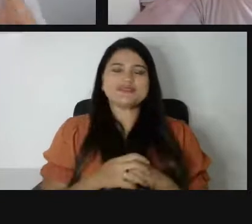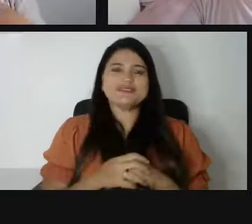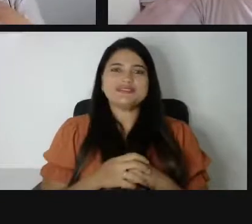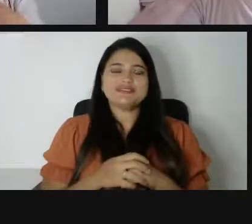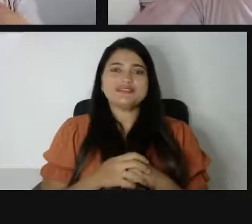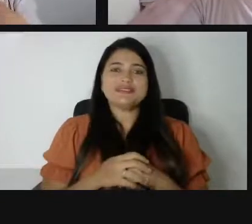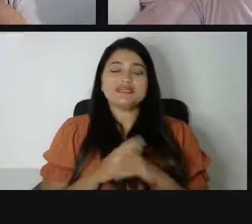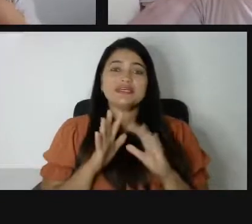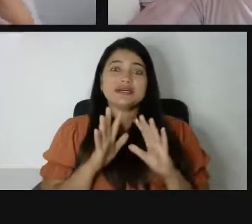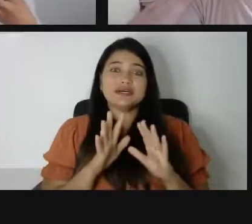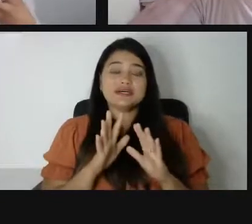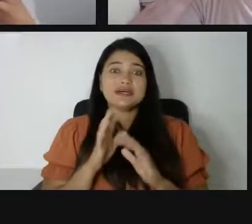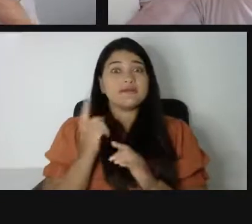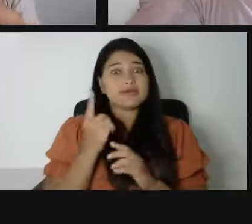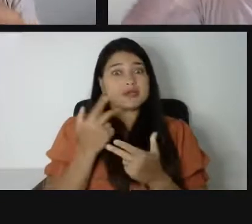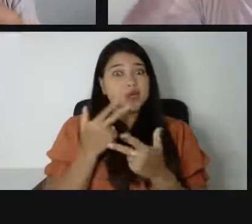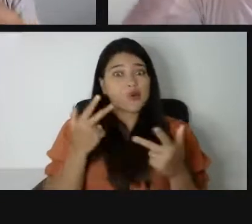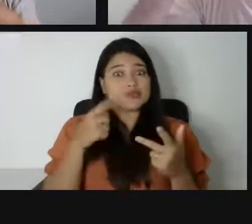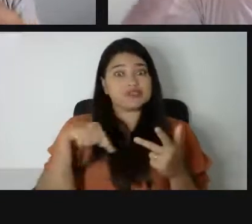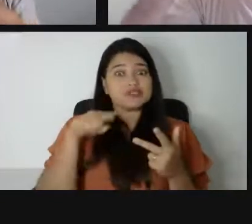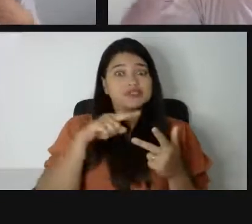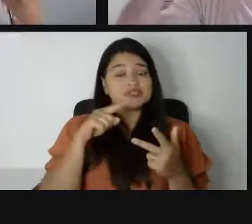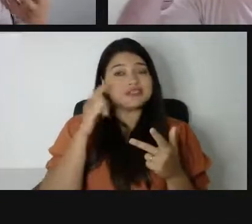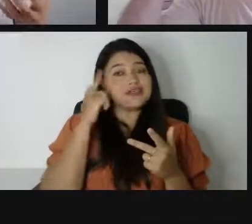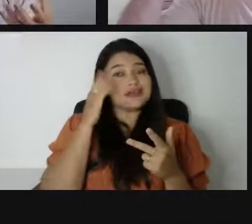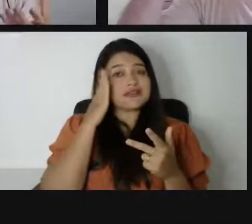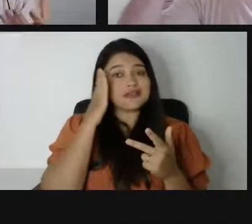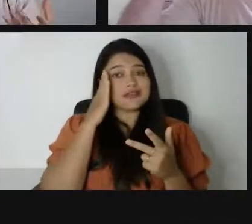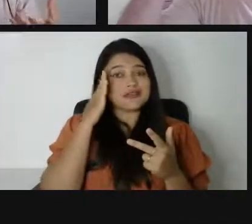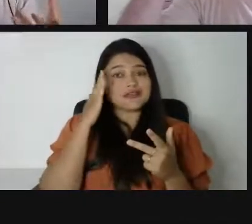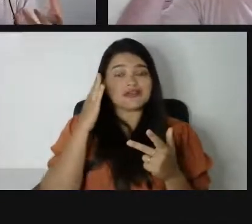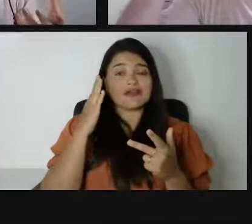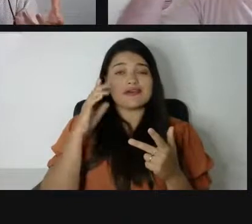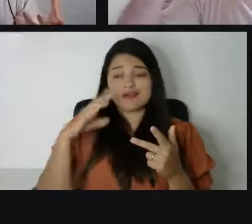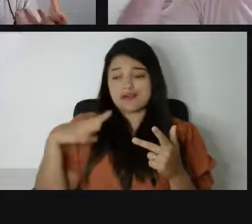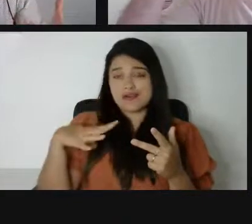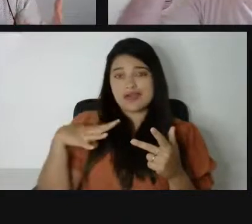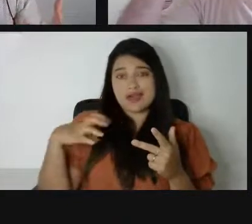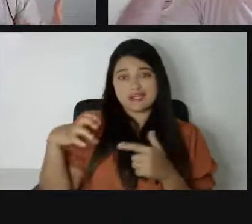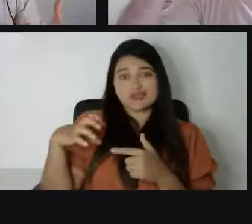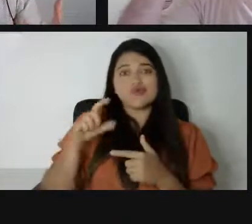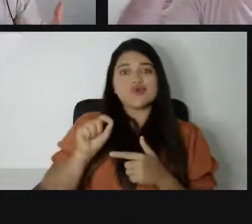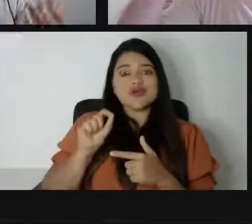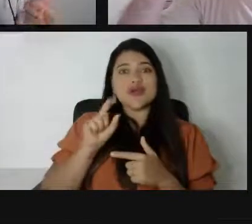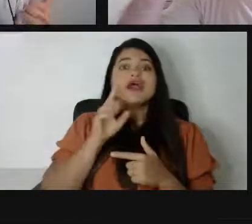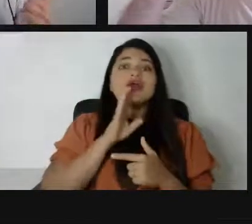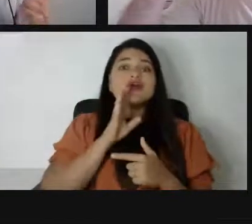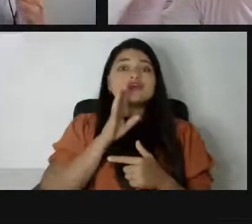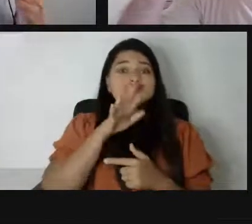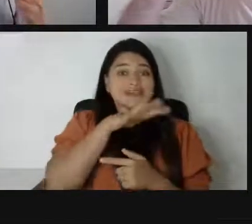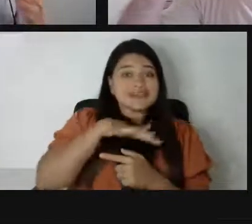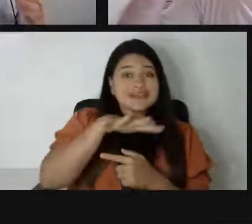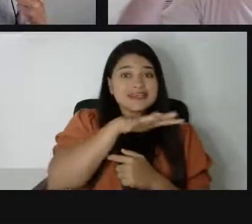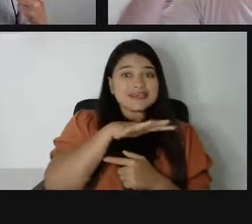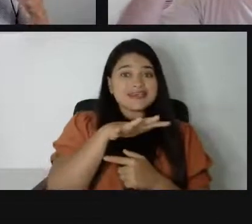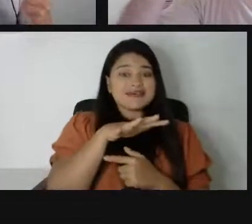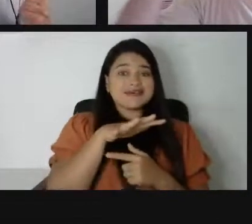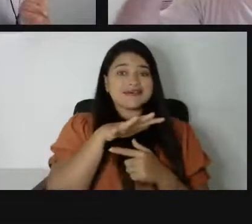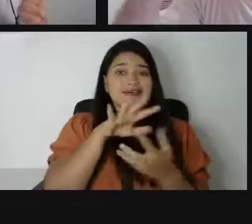primeiro, a primeira questão ética é você reconhecer o contexto artístico como político, e a segunda